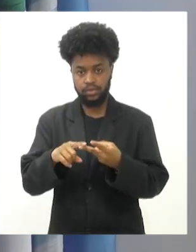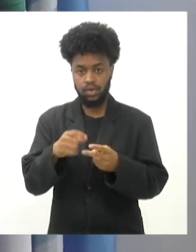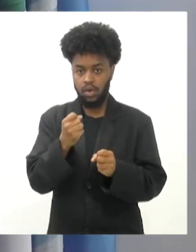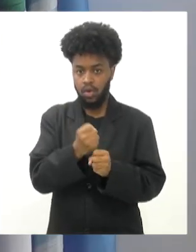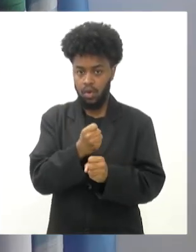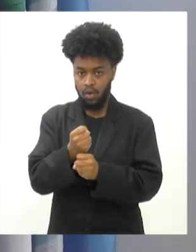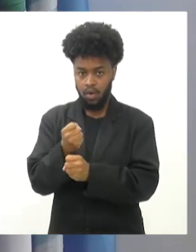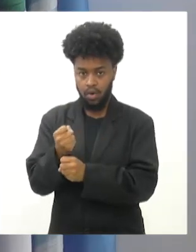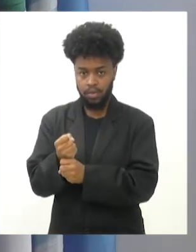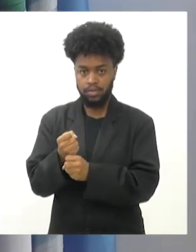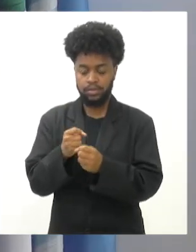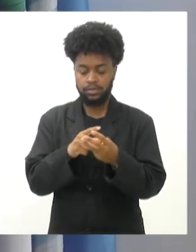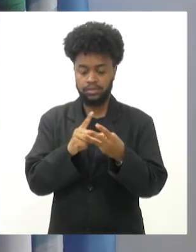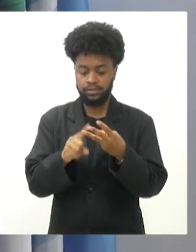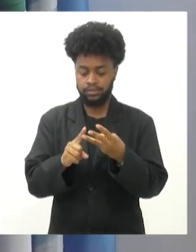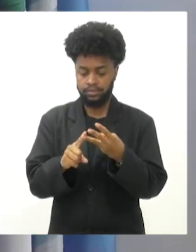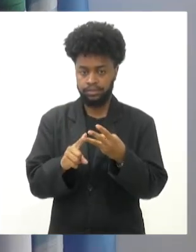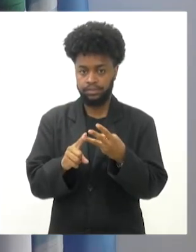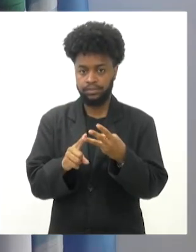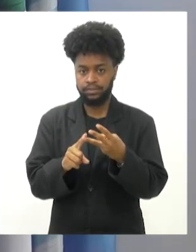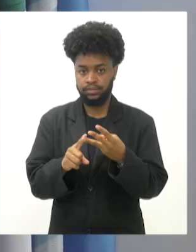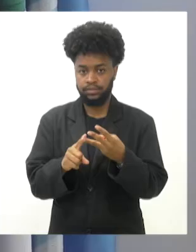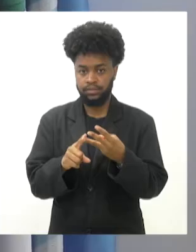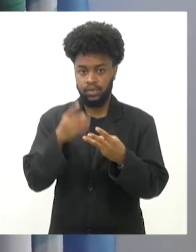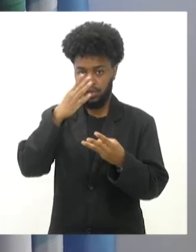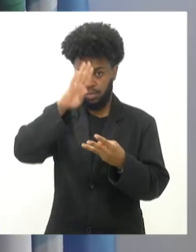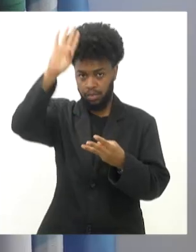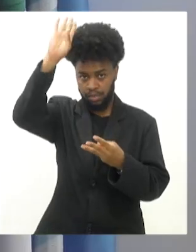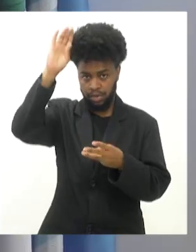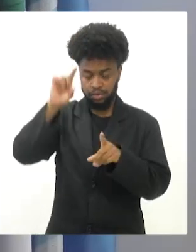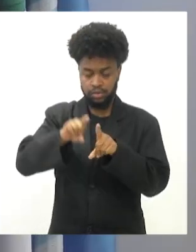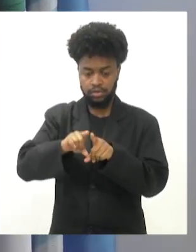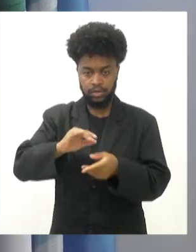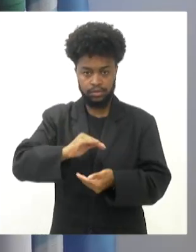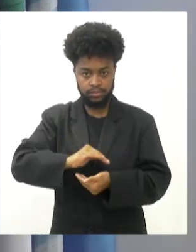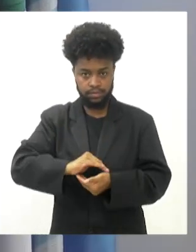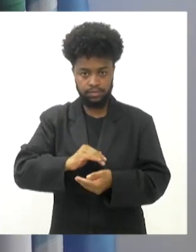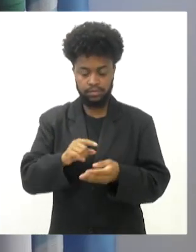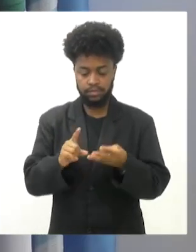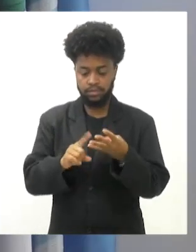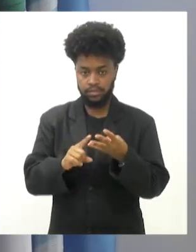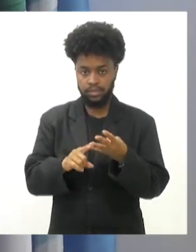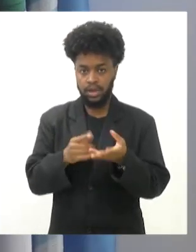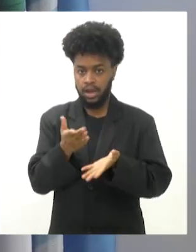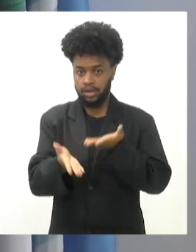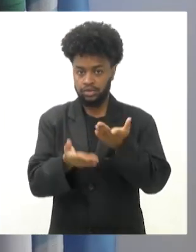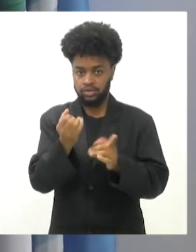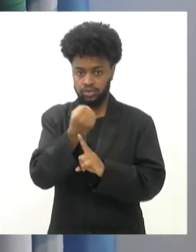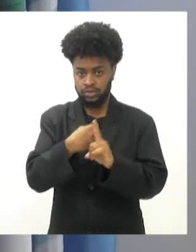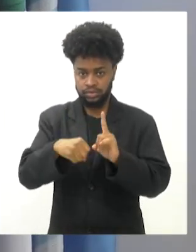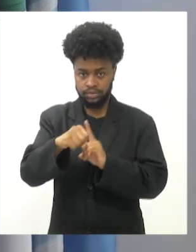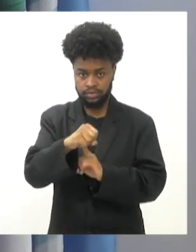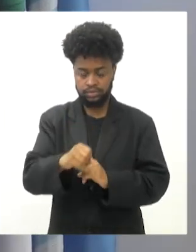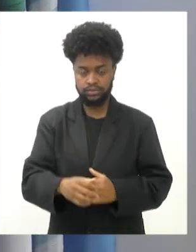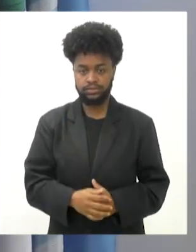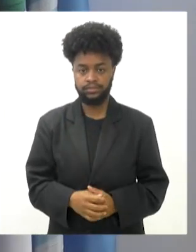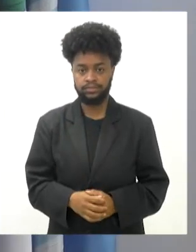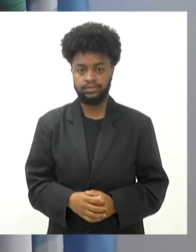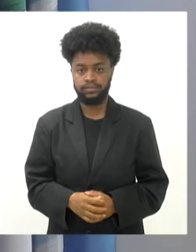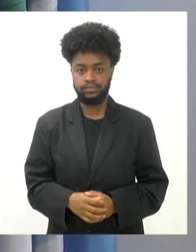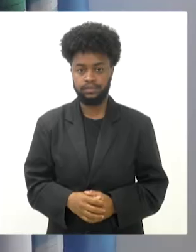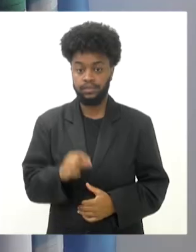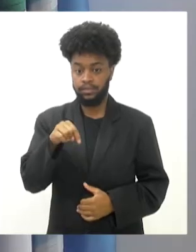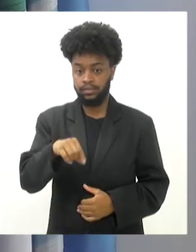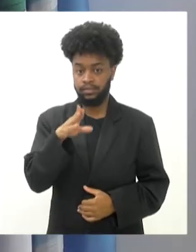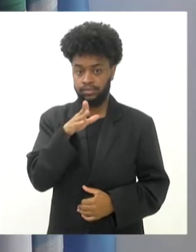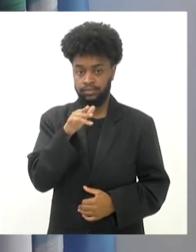Obras, Secretaria de Corpo de Bombeiros e Defesa Civil e Assistência Social. A CPI terá